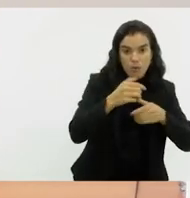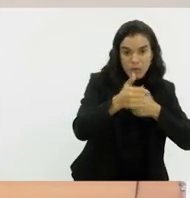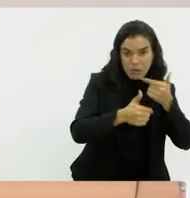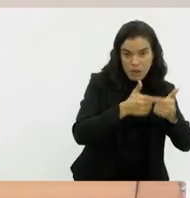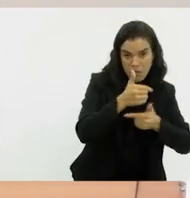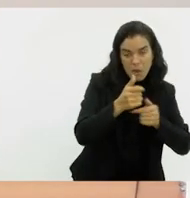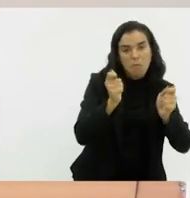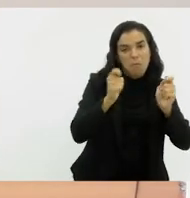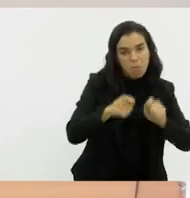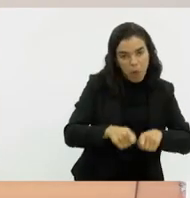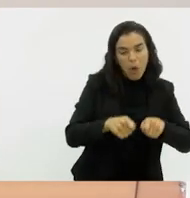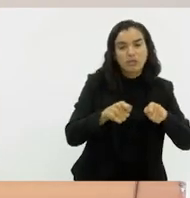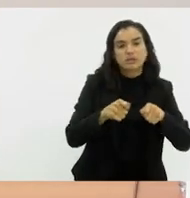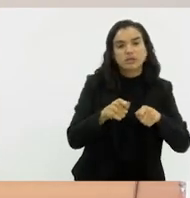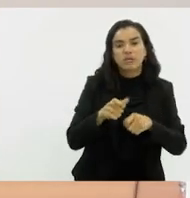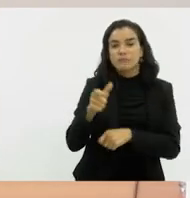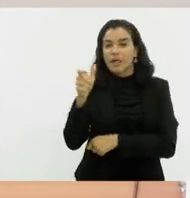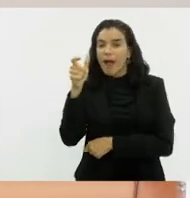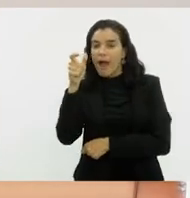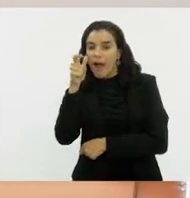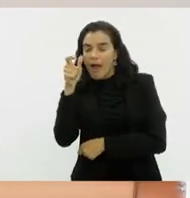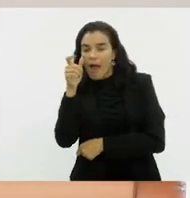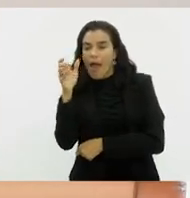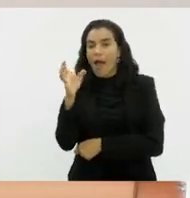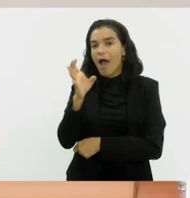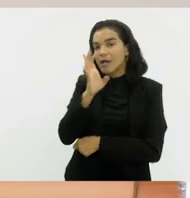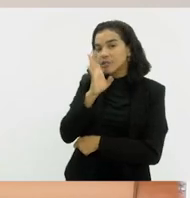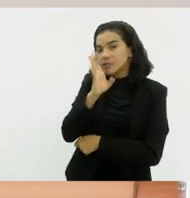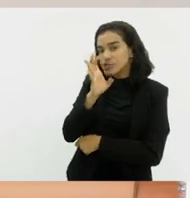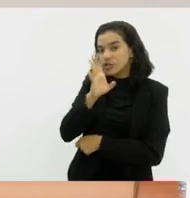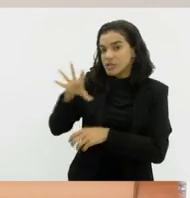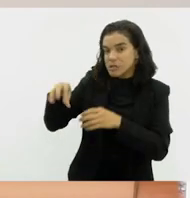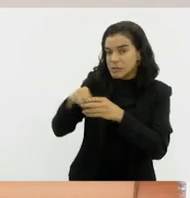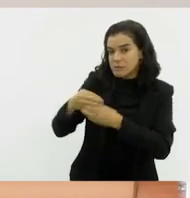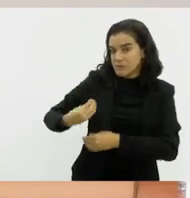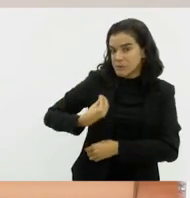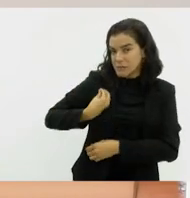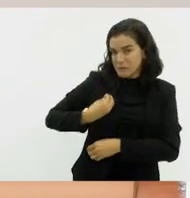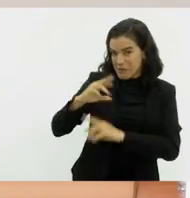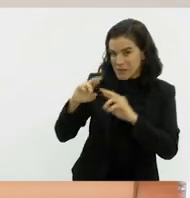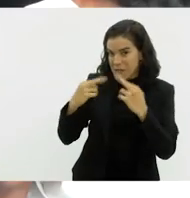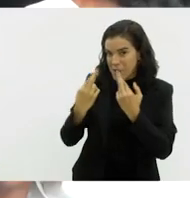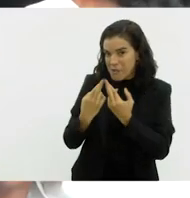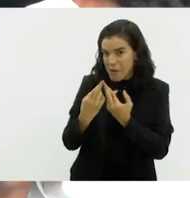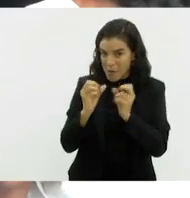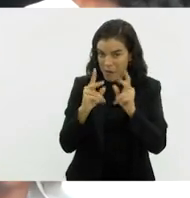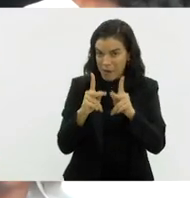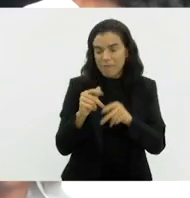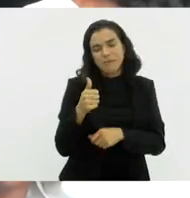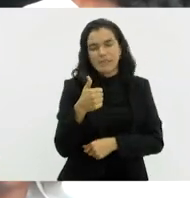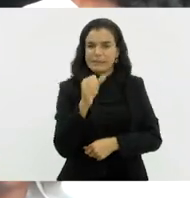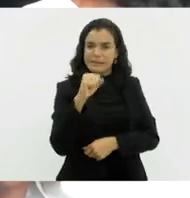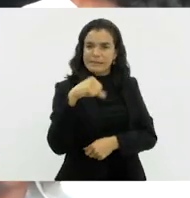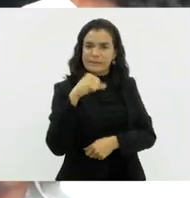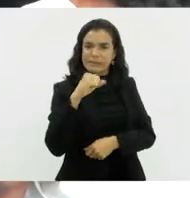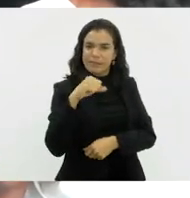estar assistindo às reuniões e participando das reuniões. Tá bom? Sim. Obrigada. Claro.